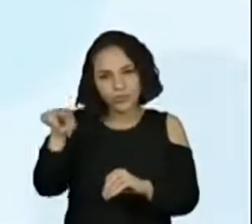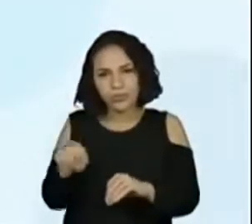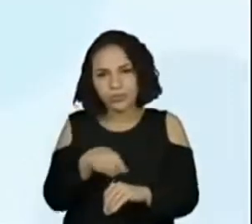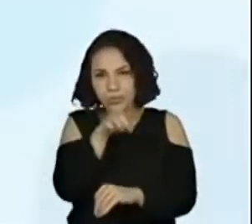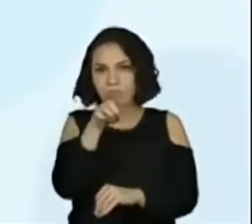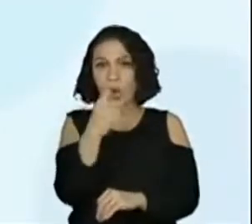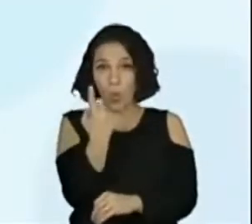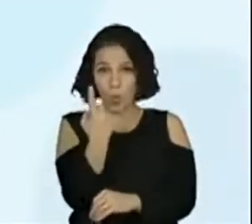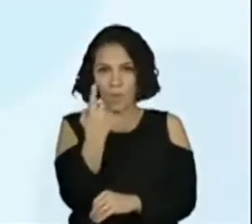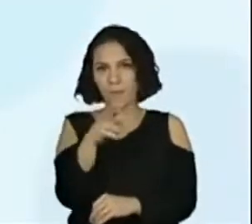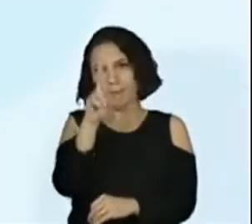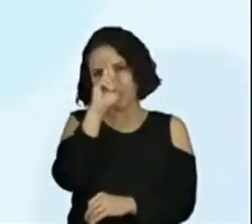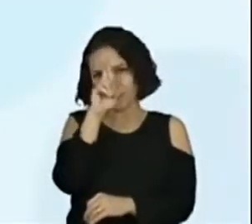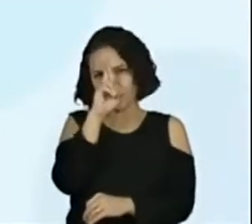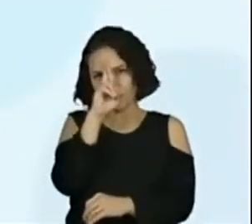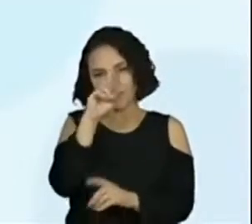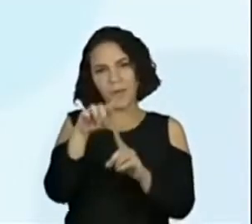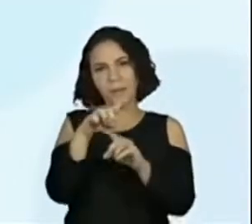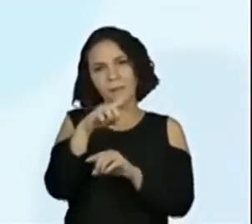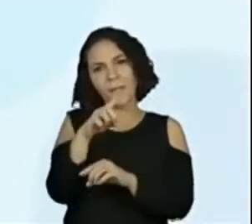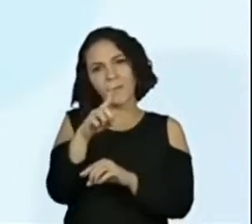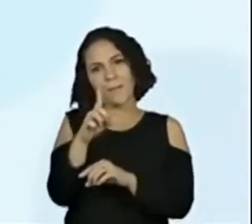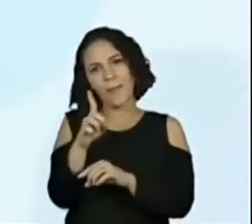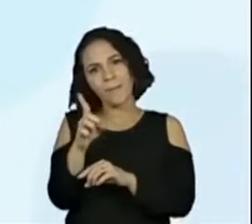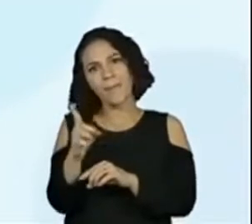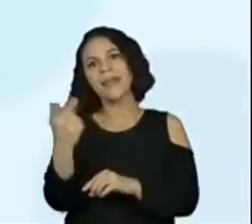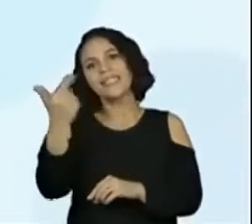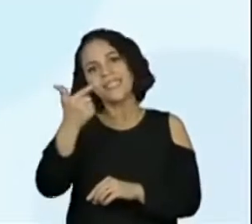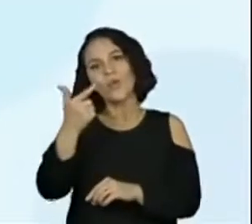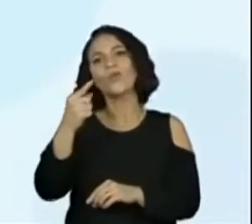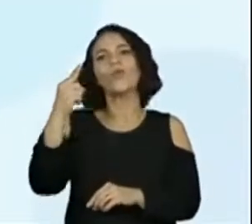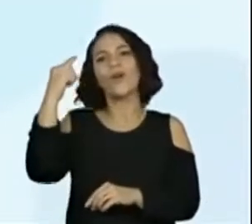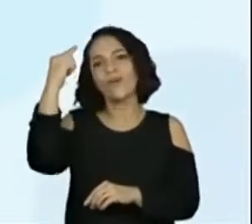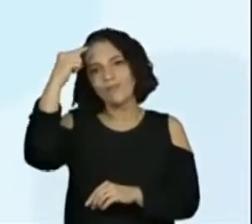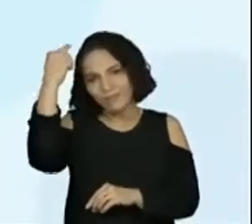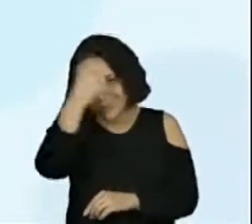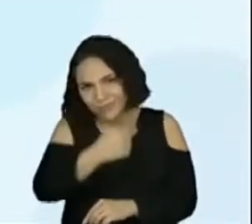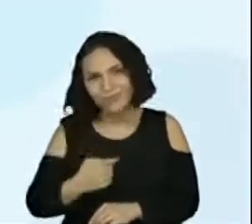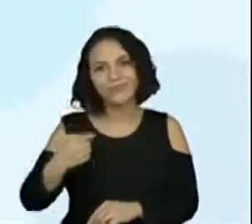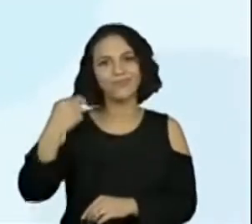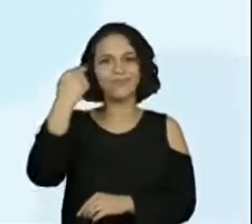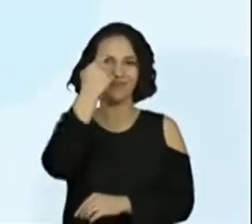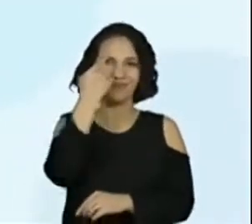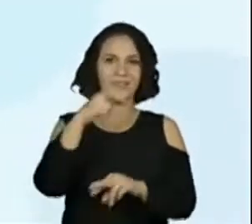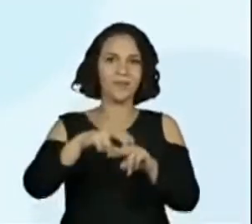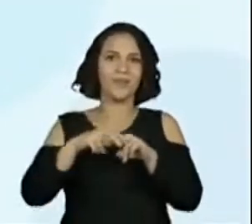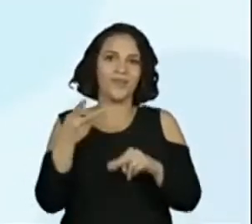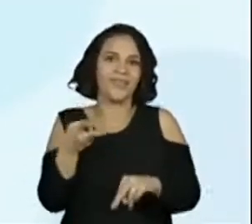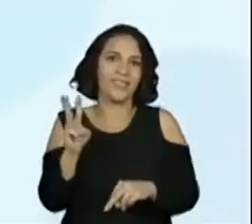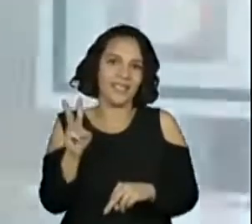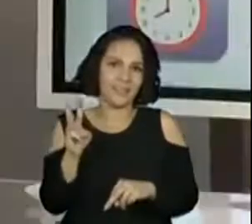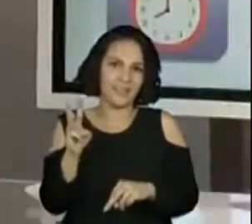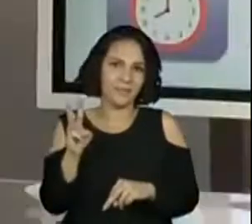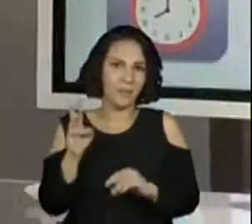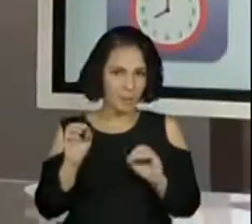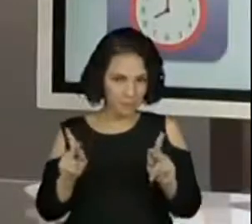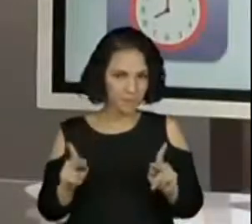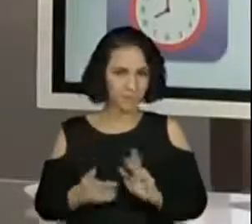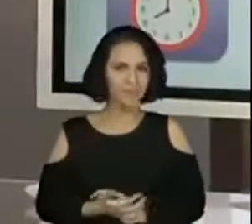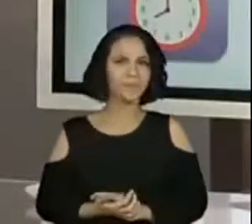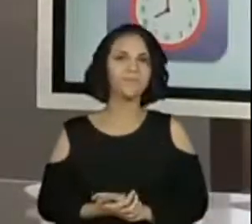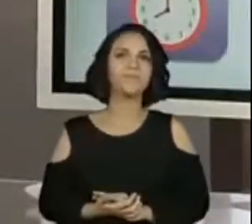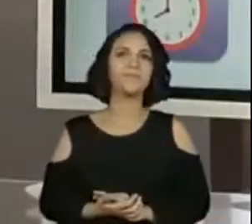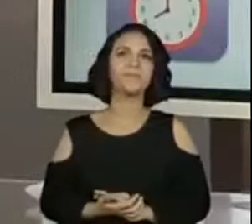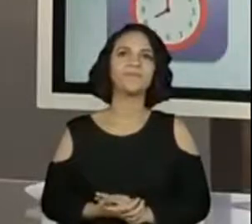Muito bem. Muito legal. Gostaram dessa atividade? Ela é bem legal. A segunda parte aqui, eu vou